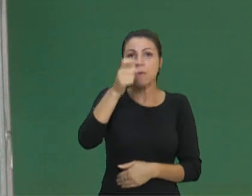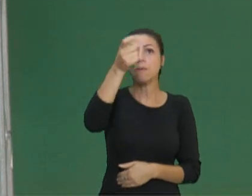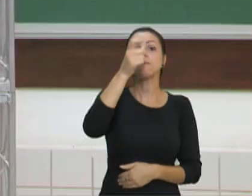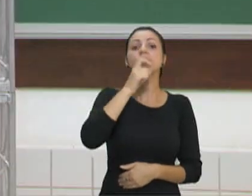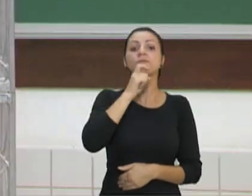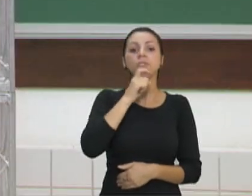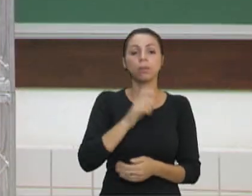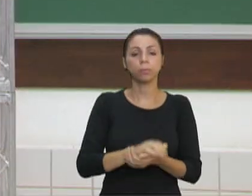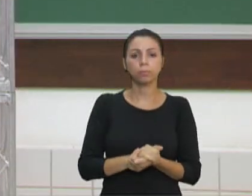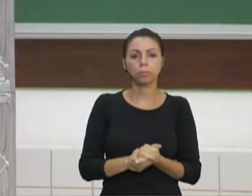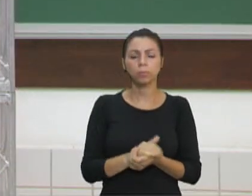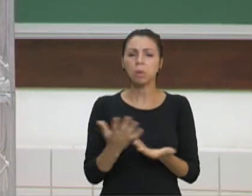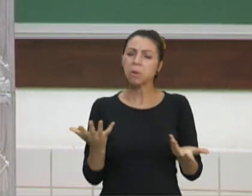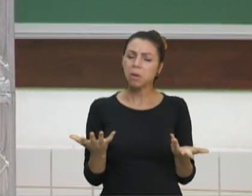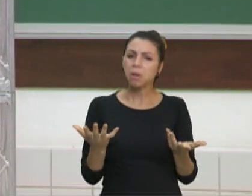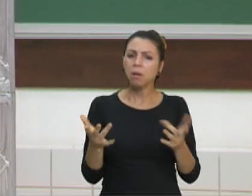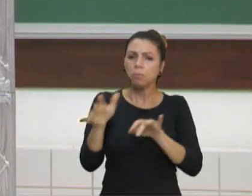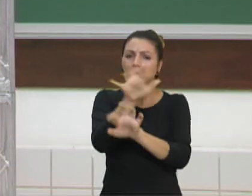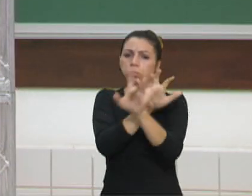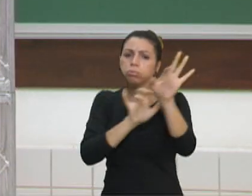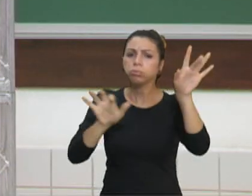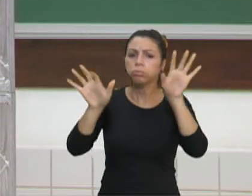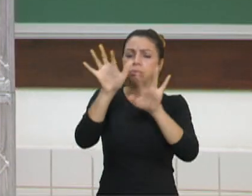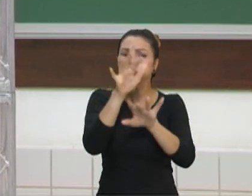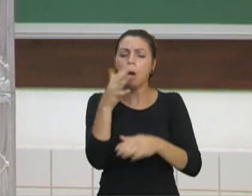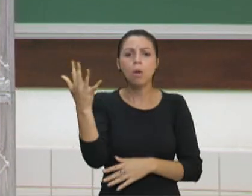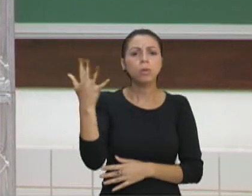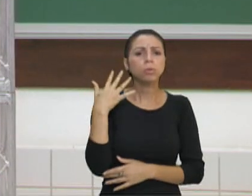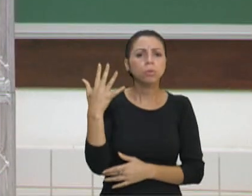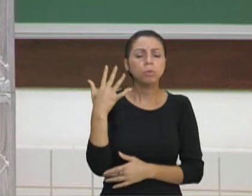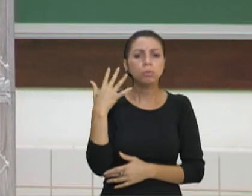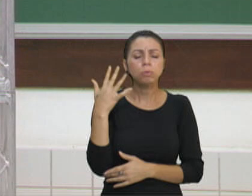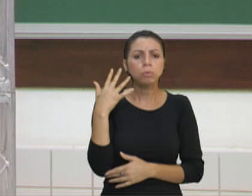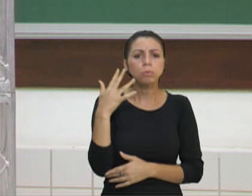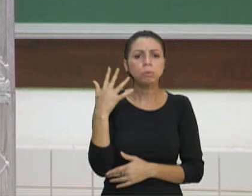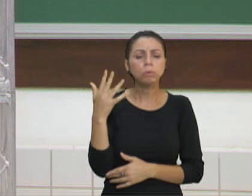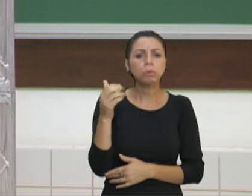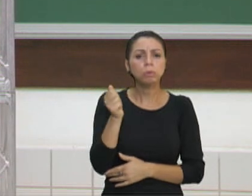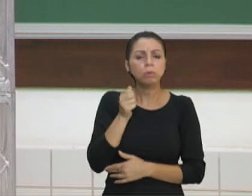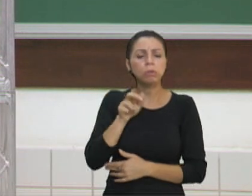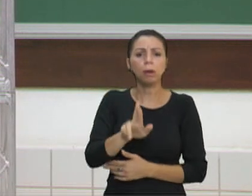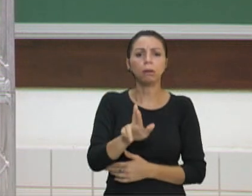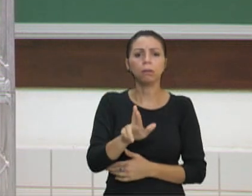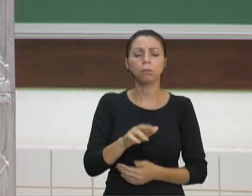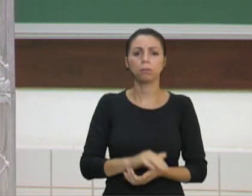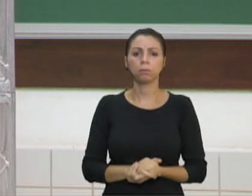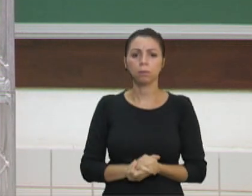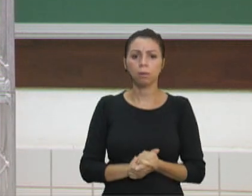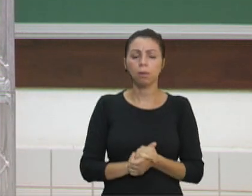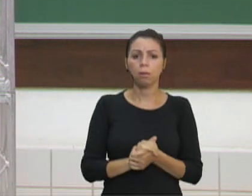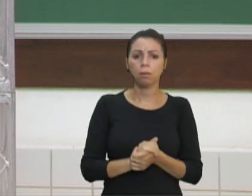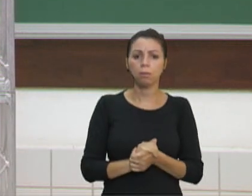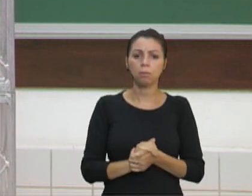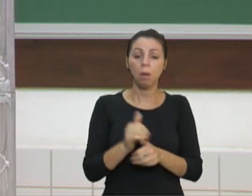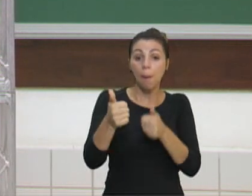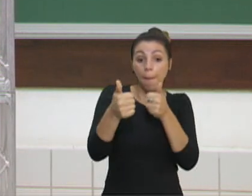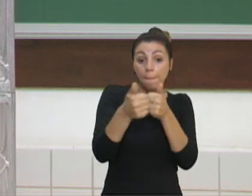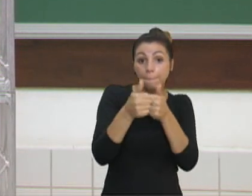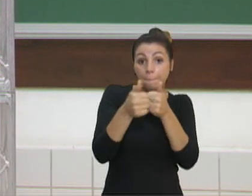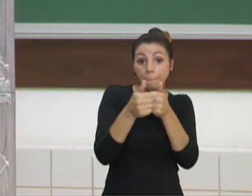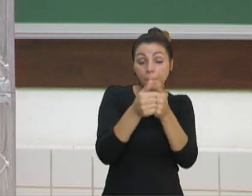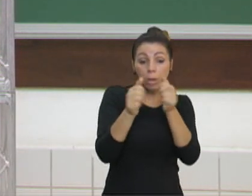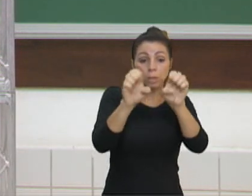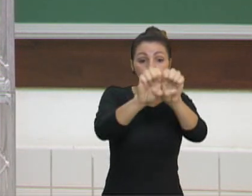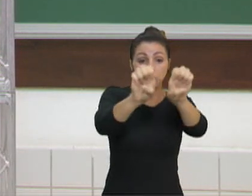de ar quente, onde é que elas são formadas? Elas são formadas próximas à linha do Equador,